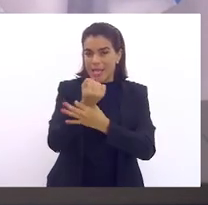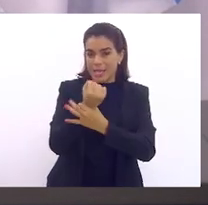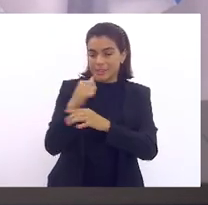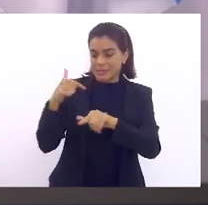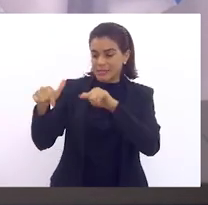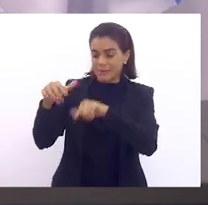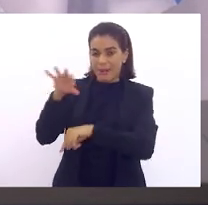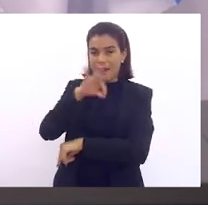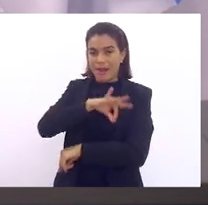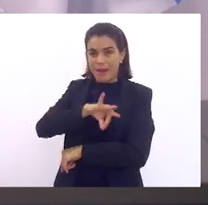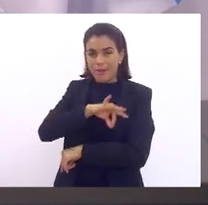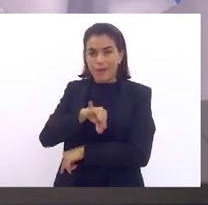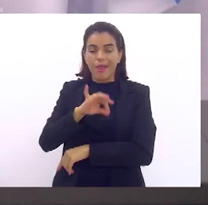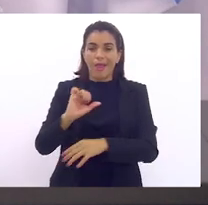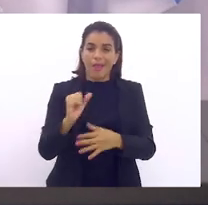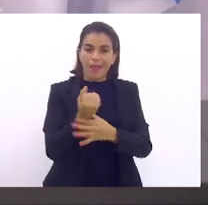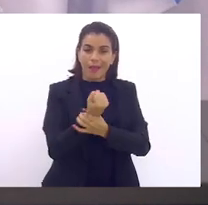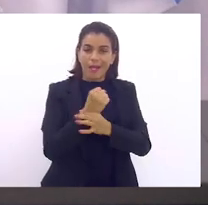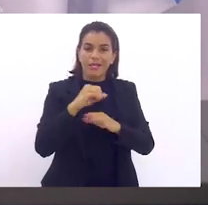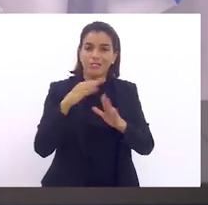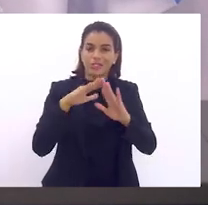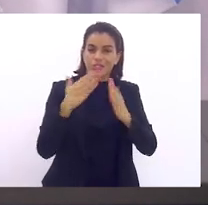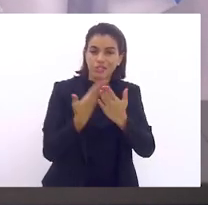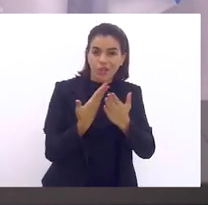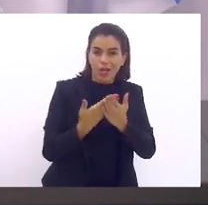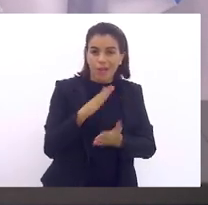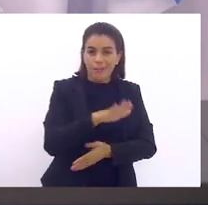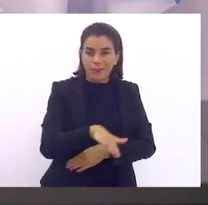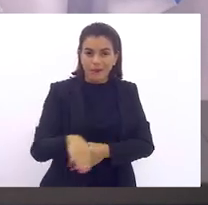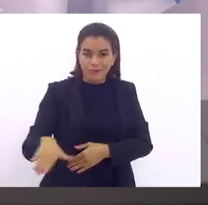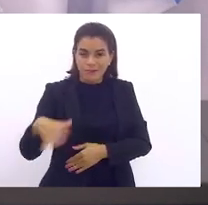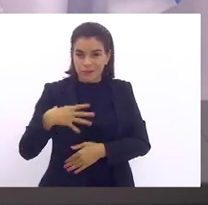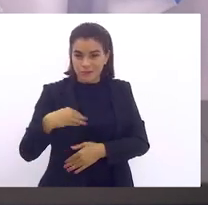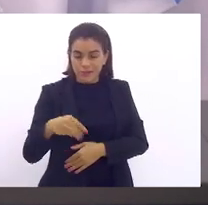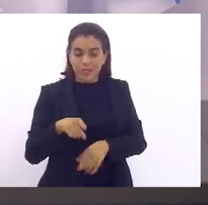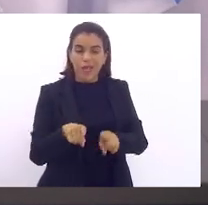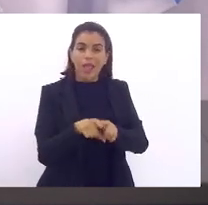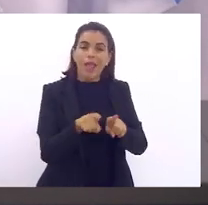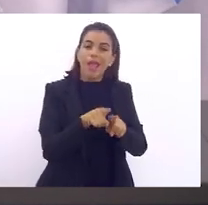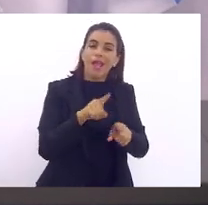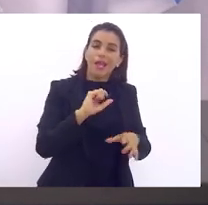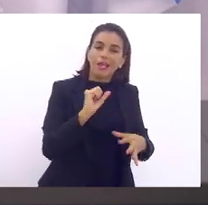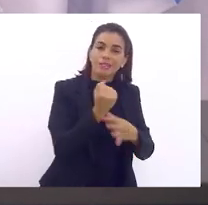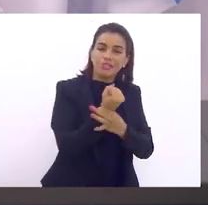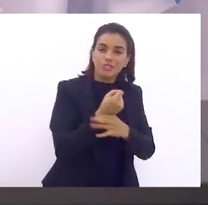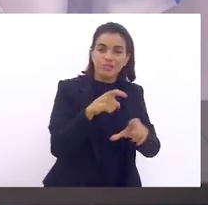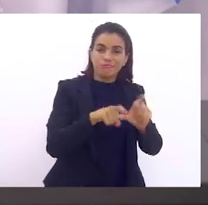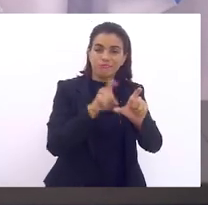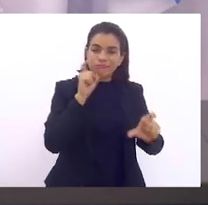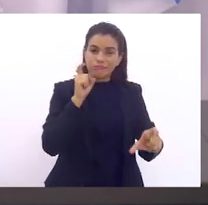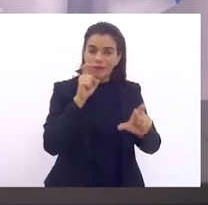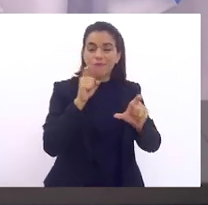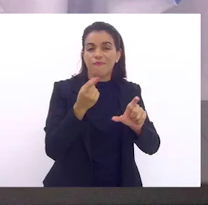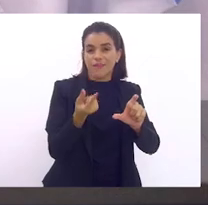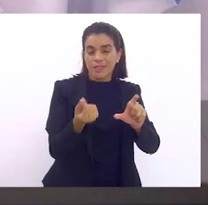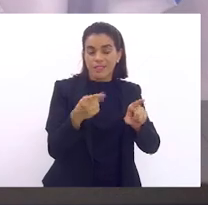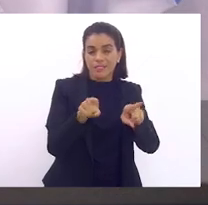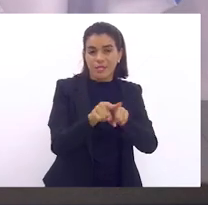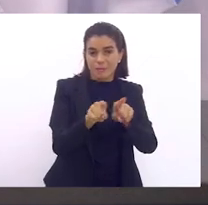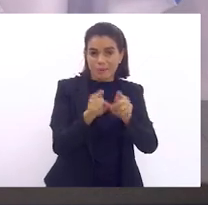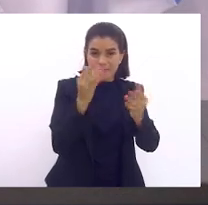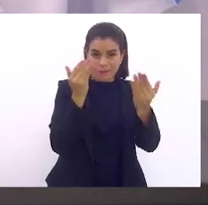e renda é garantia de creche é grande garantia de uma autonomia financeira psicológico material enfim